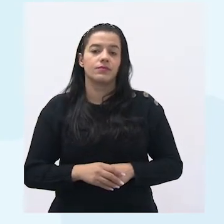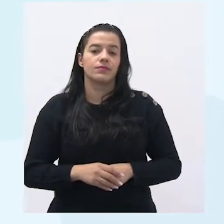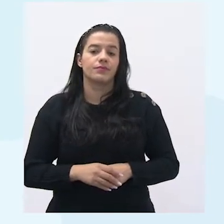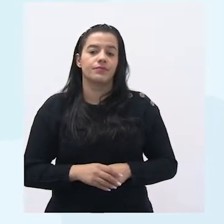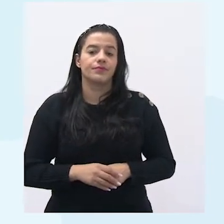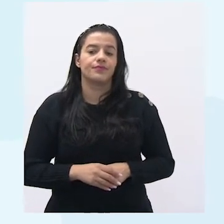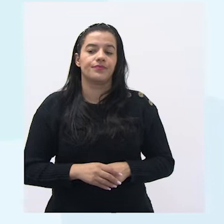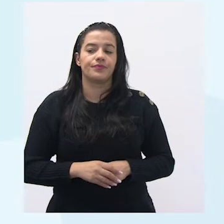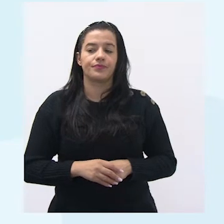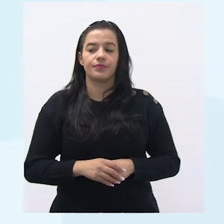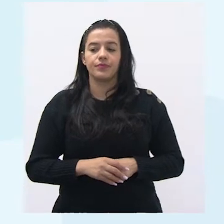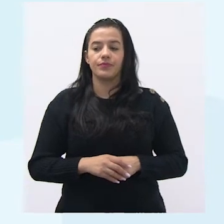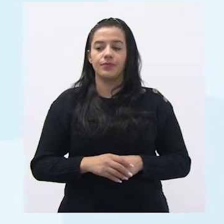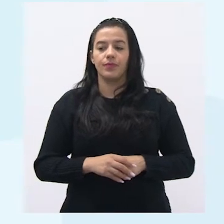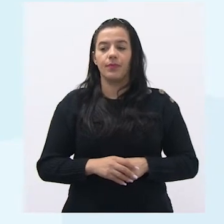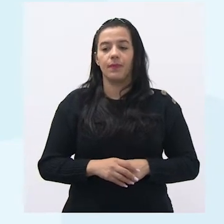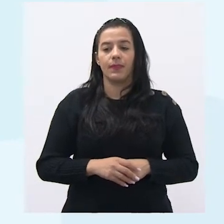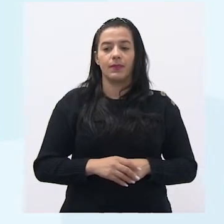Próximo.